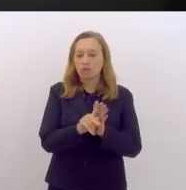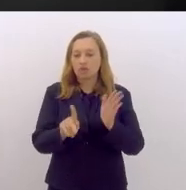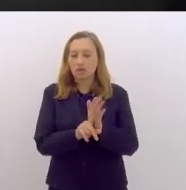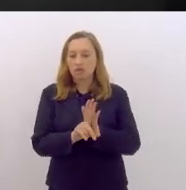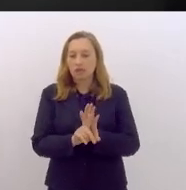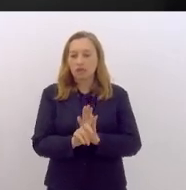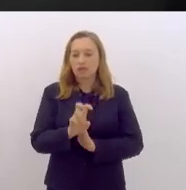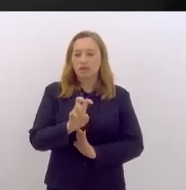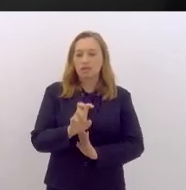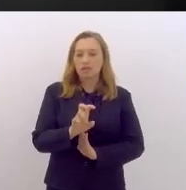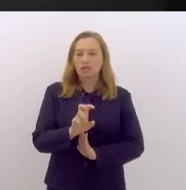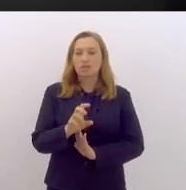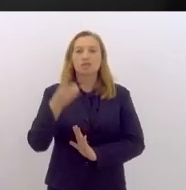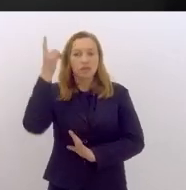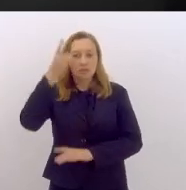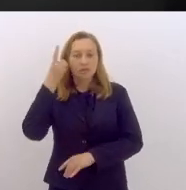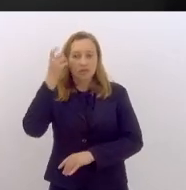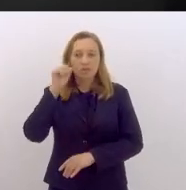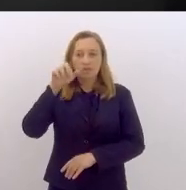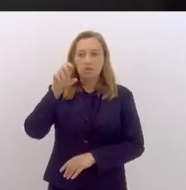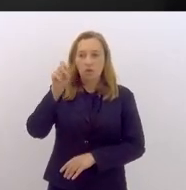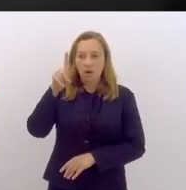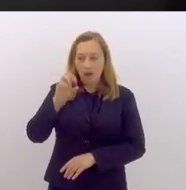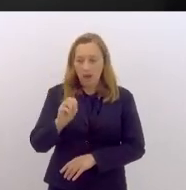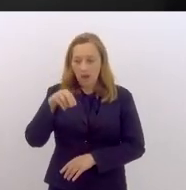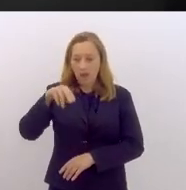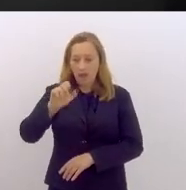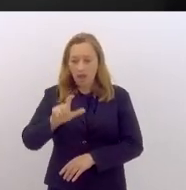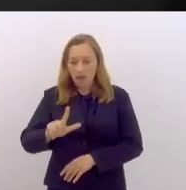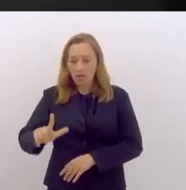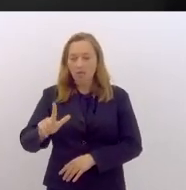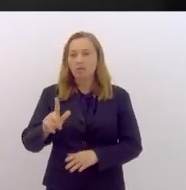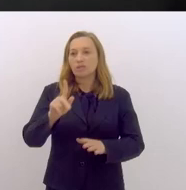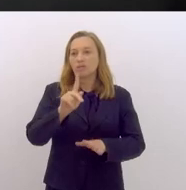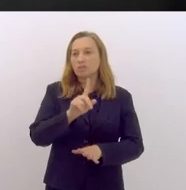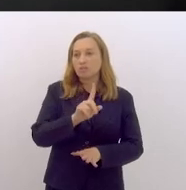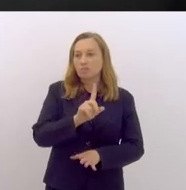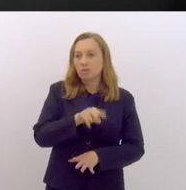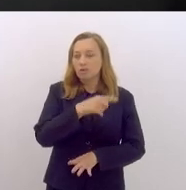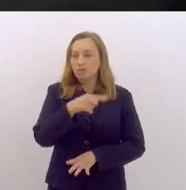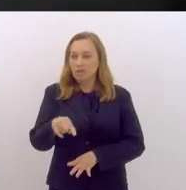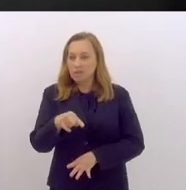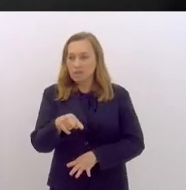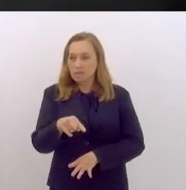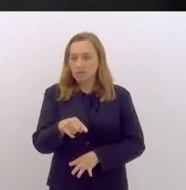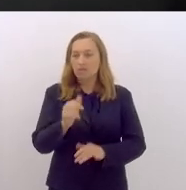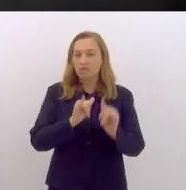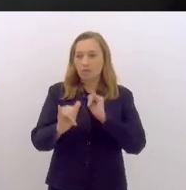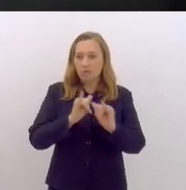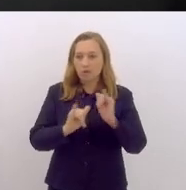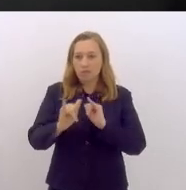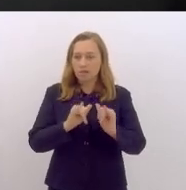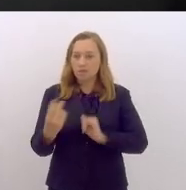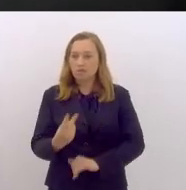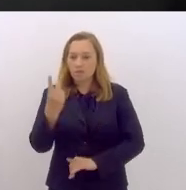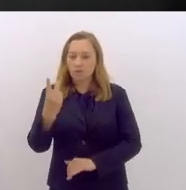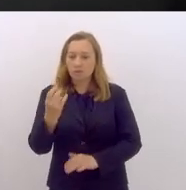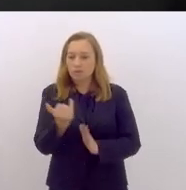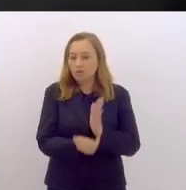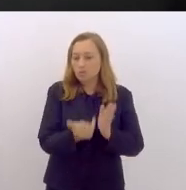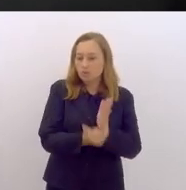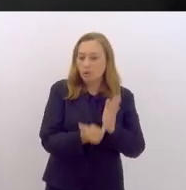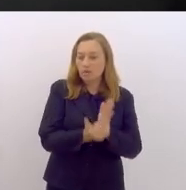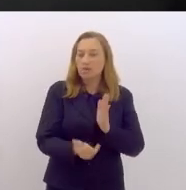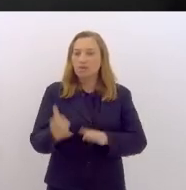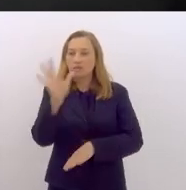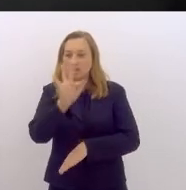lei de autoria do deputado Noel de Carvalho, que dispõe sobre a proibição da omissão de informação sobre os valores de impostos federais, estaduais e